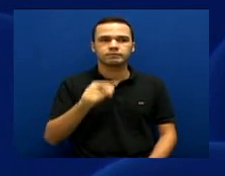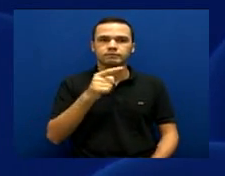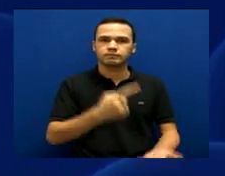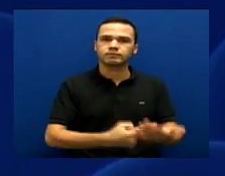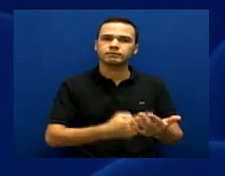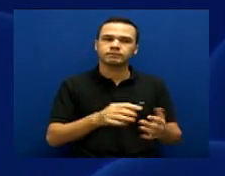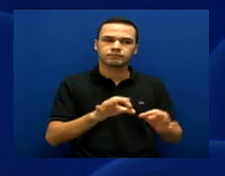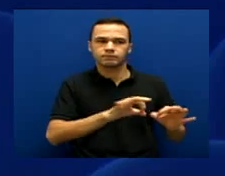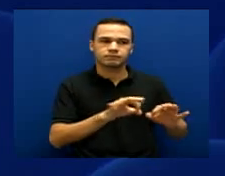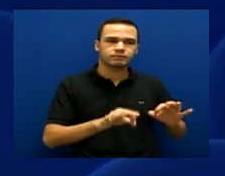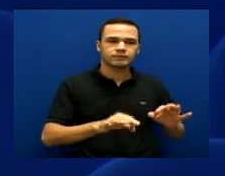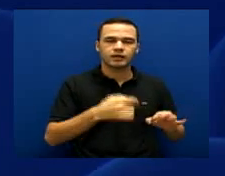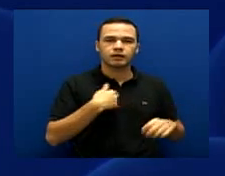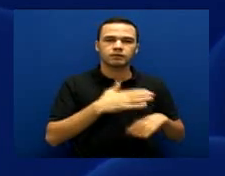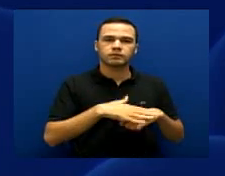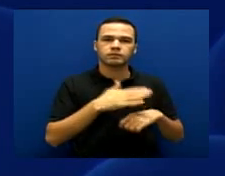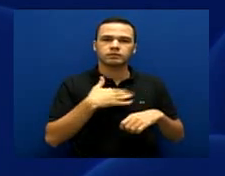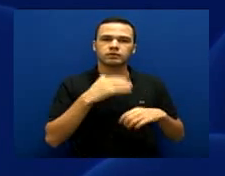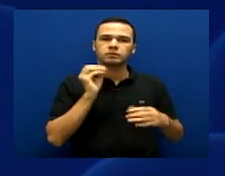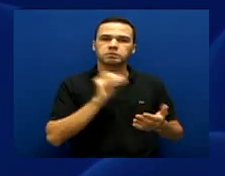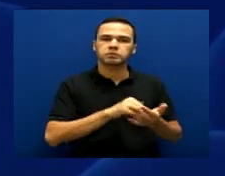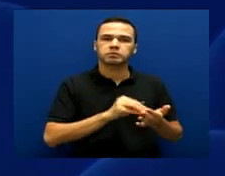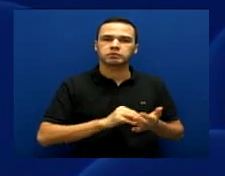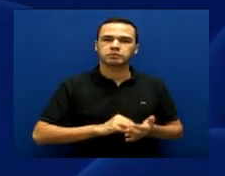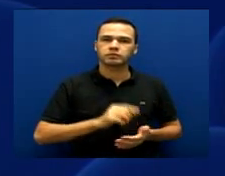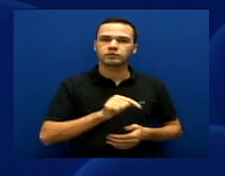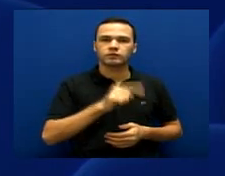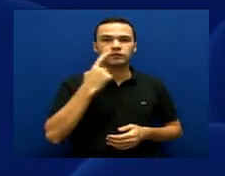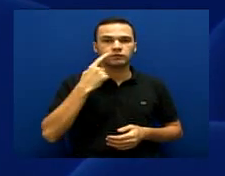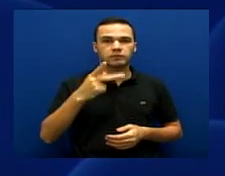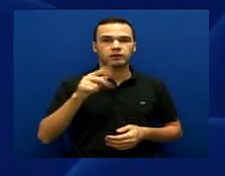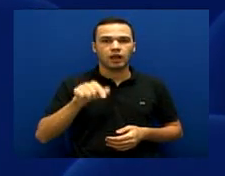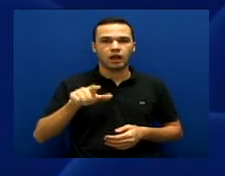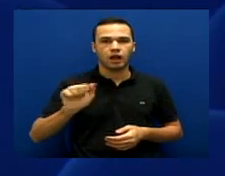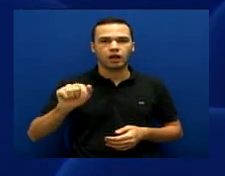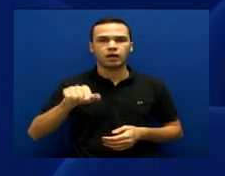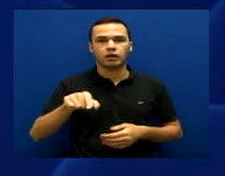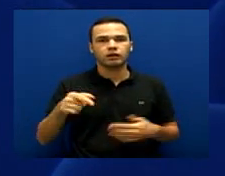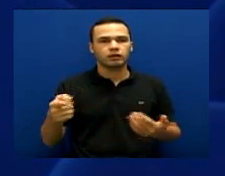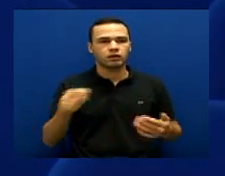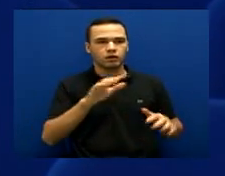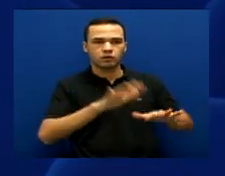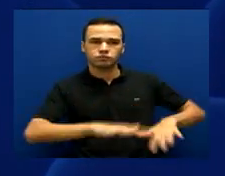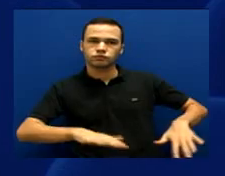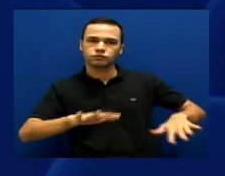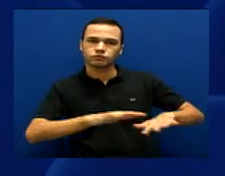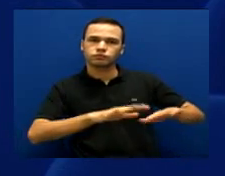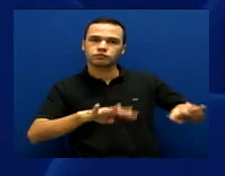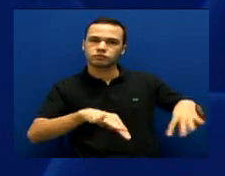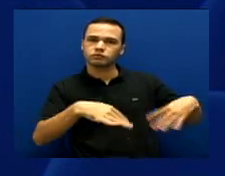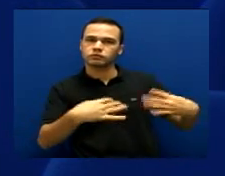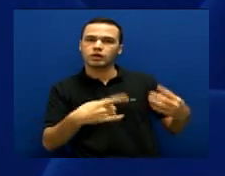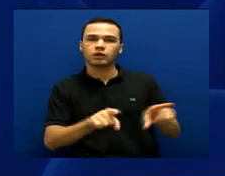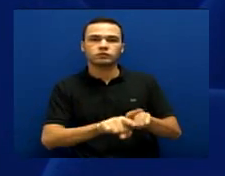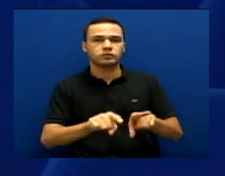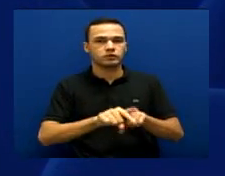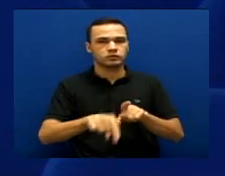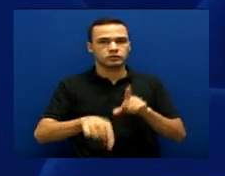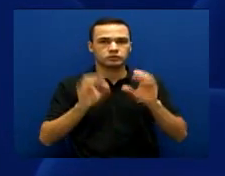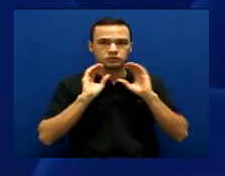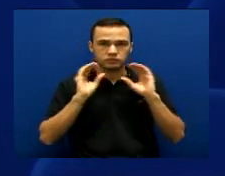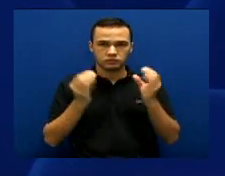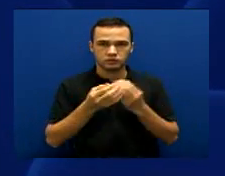que eu coloquei que o senhor viu no pé tá então que ninguém aqui é inclusive a câmara